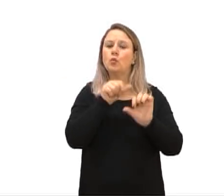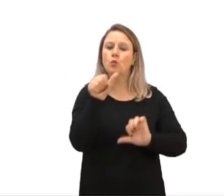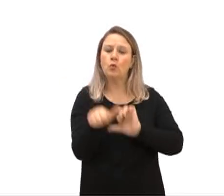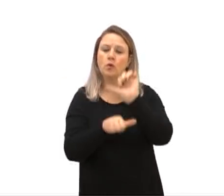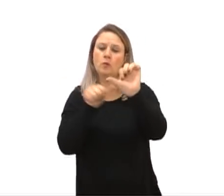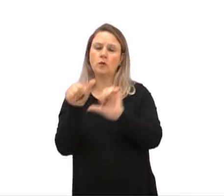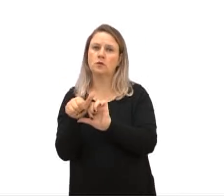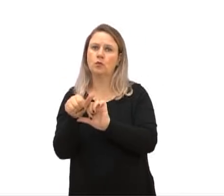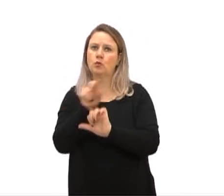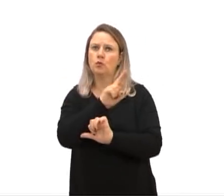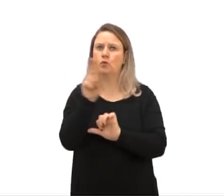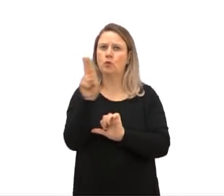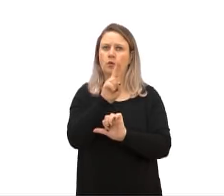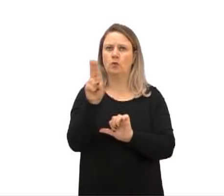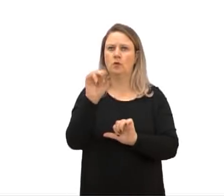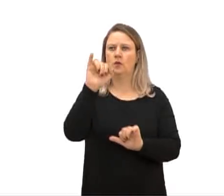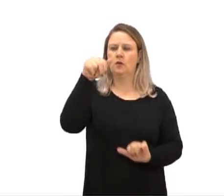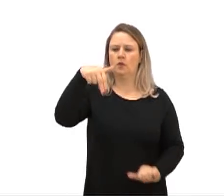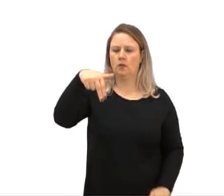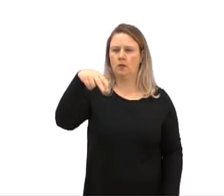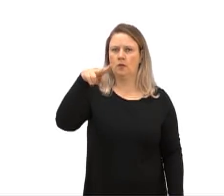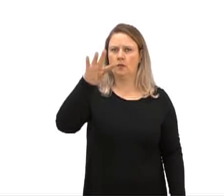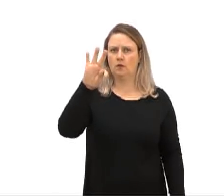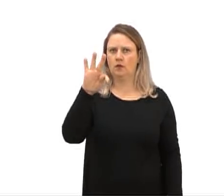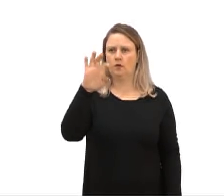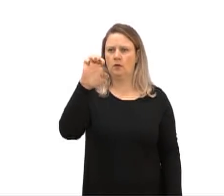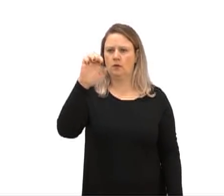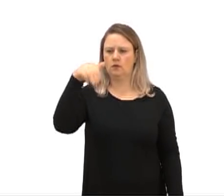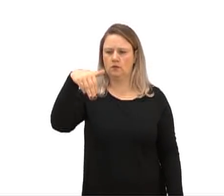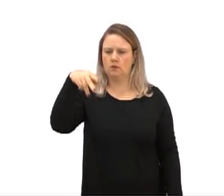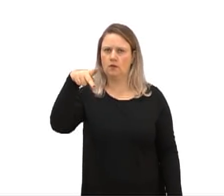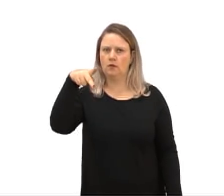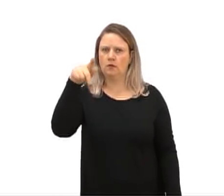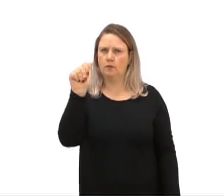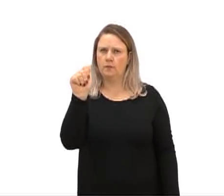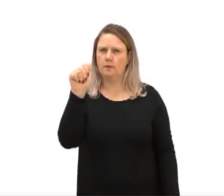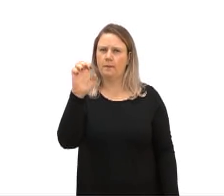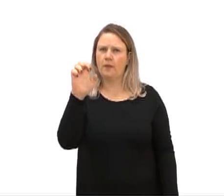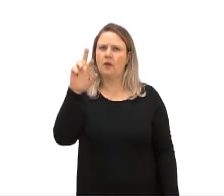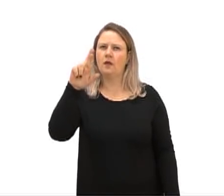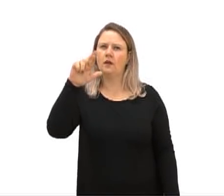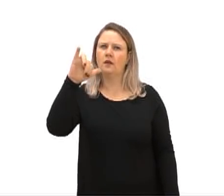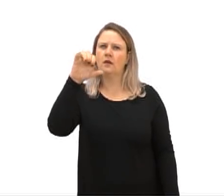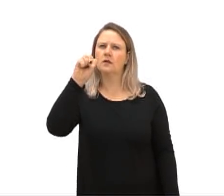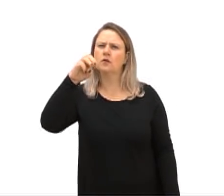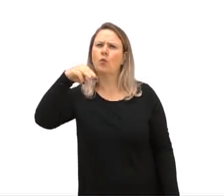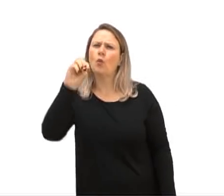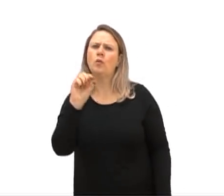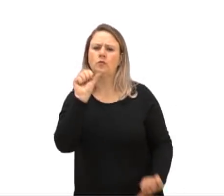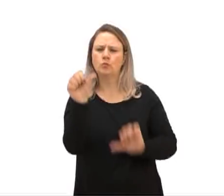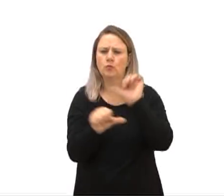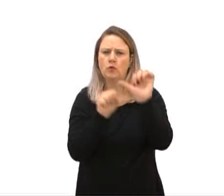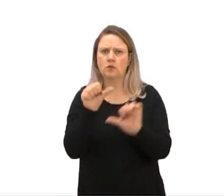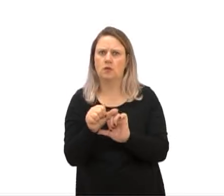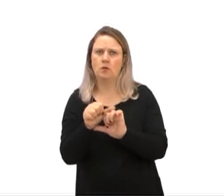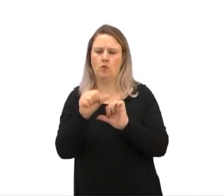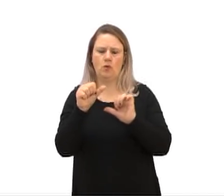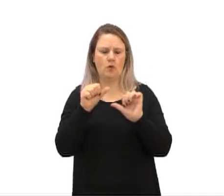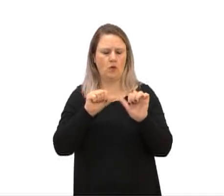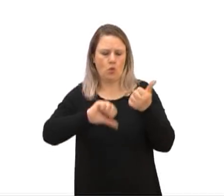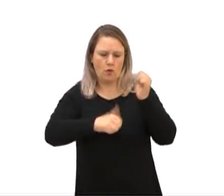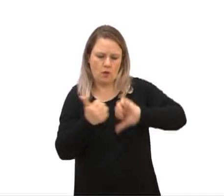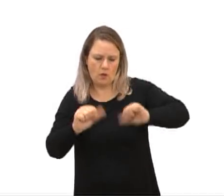gente vai chamar então de intemperismo. Pessoal, o intemperismo é o processo químico, físico e